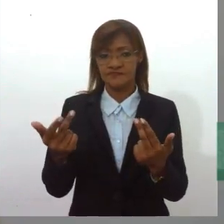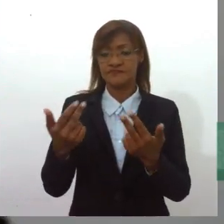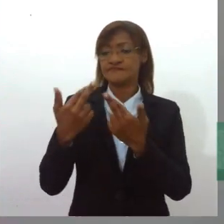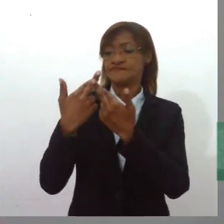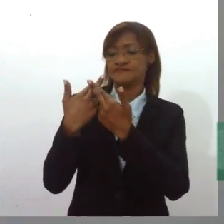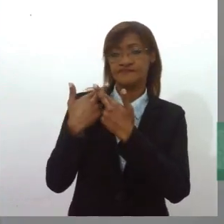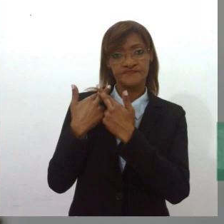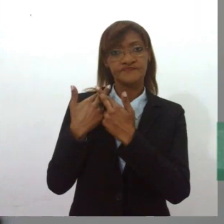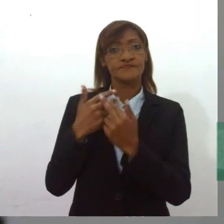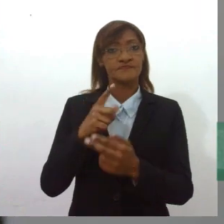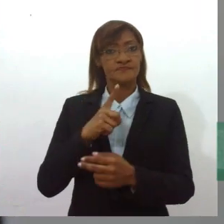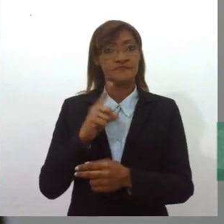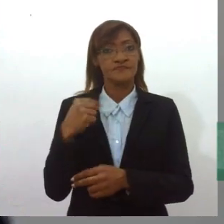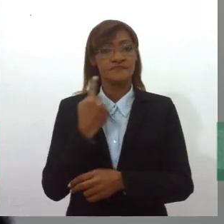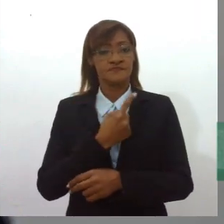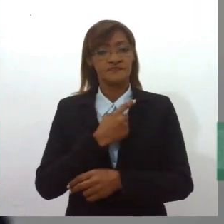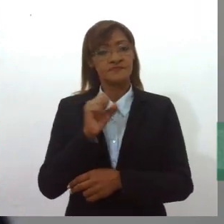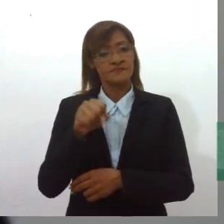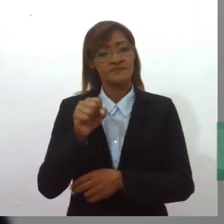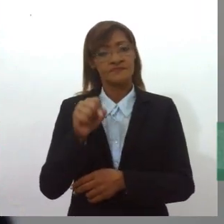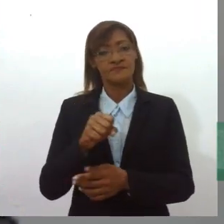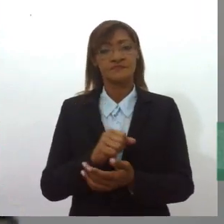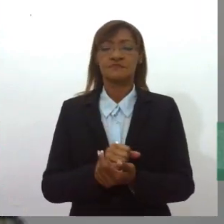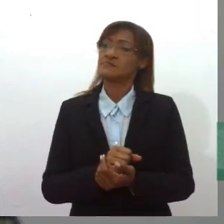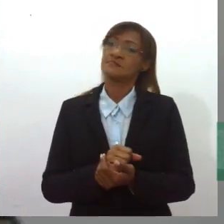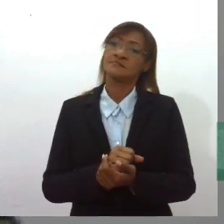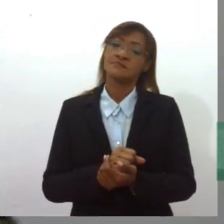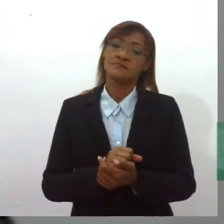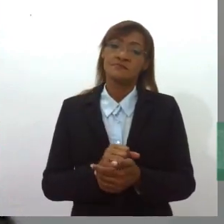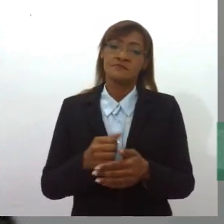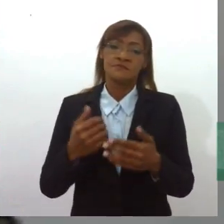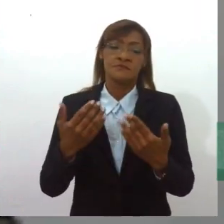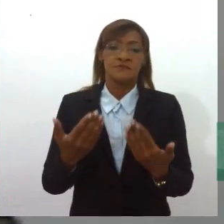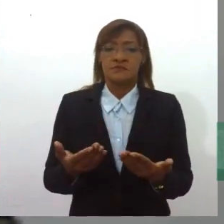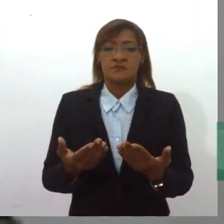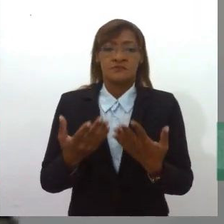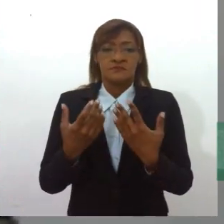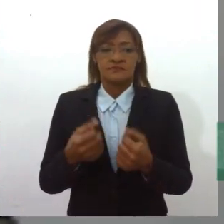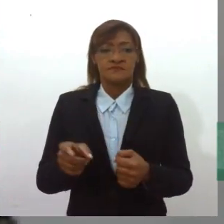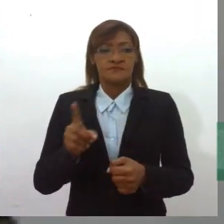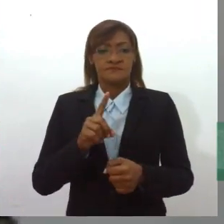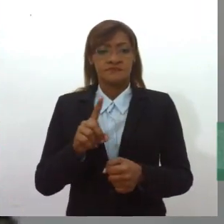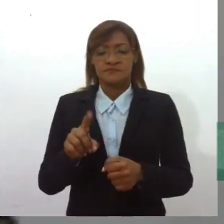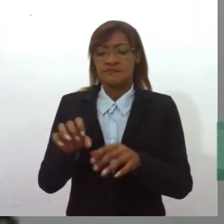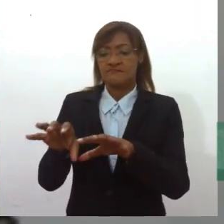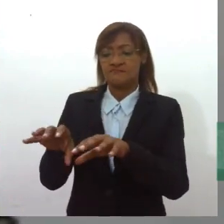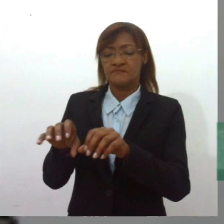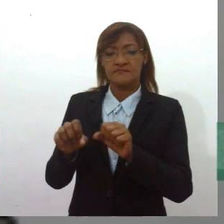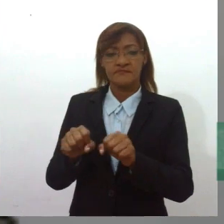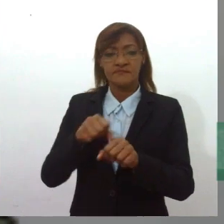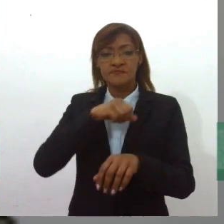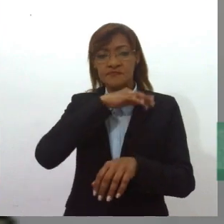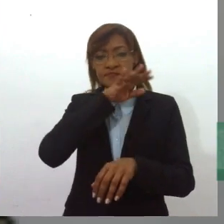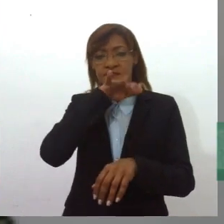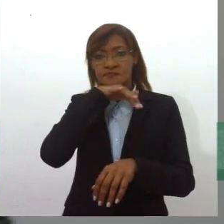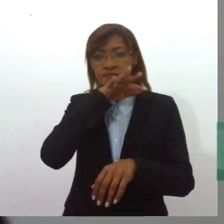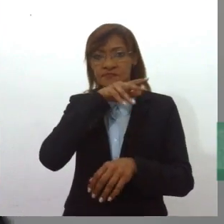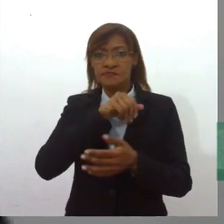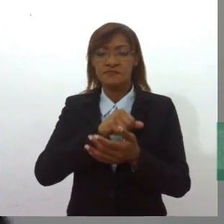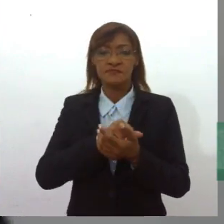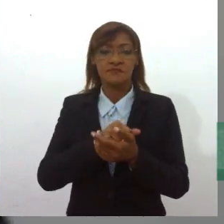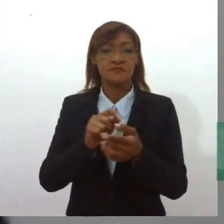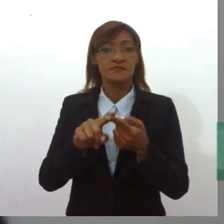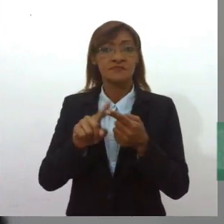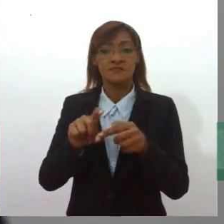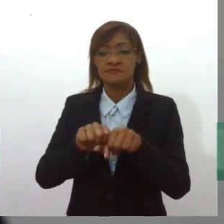Nossa então Eh era um absurdo pegar esses animais capturar Esses animais e fazerem a eutanásia desses animais